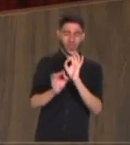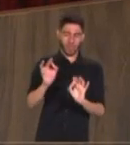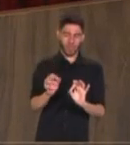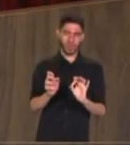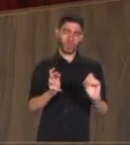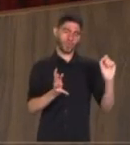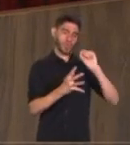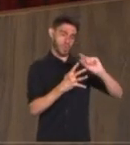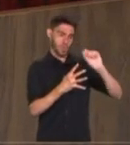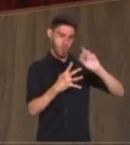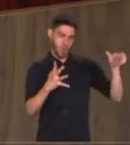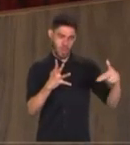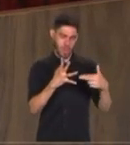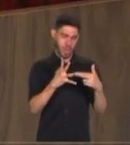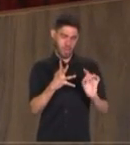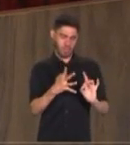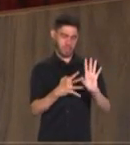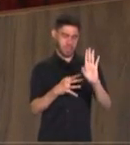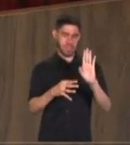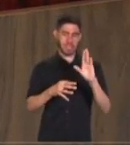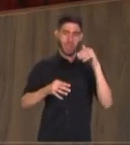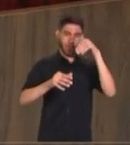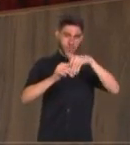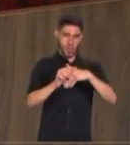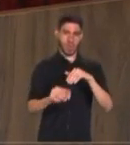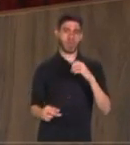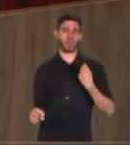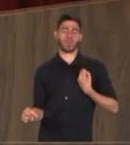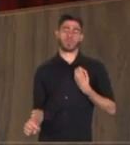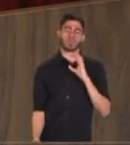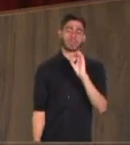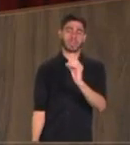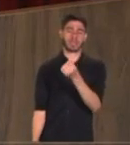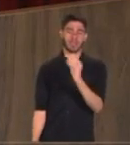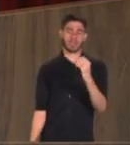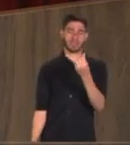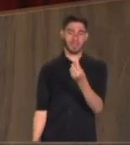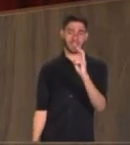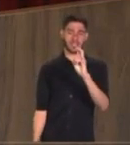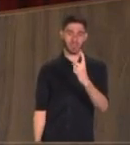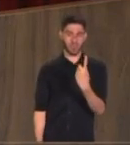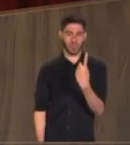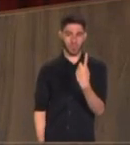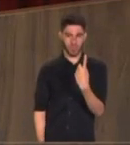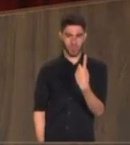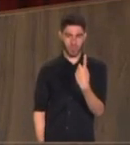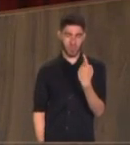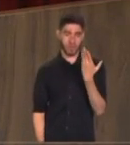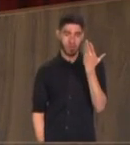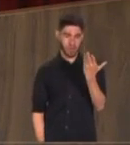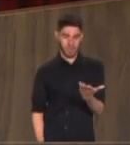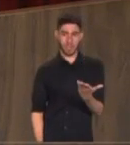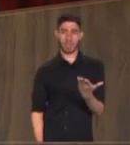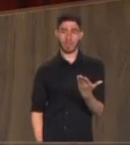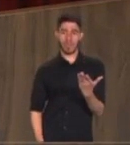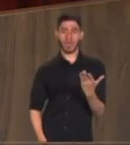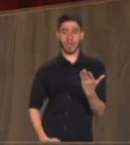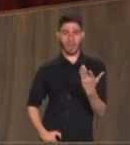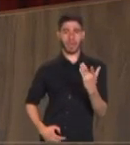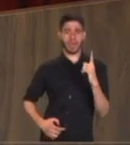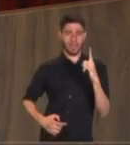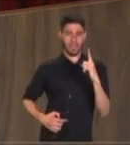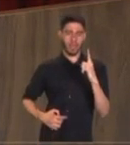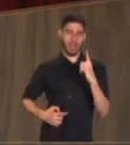agravo regimental em recurso especial eleitoral número 0600651, em que Vossa Excelência foi